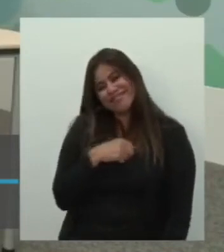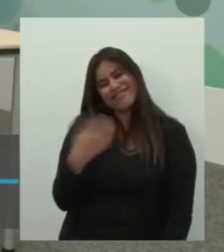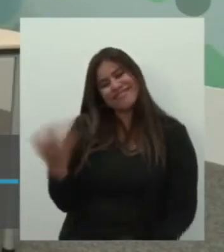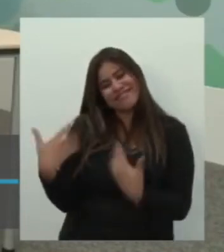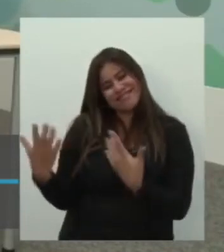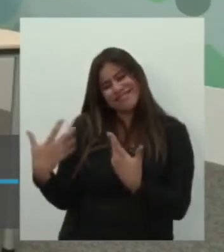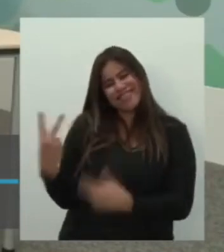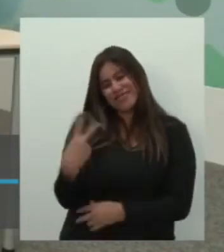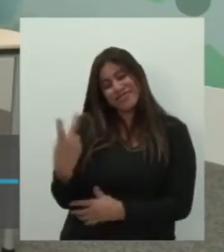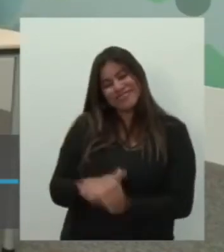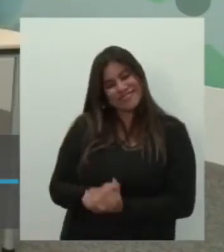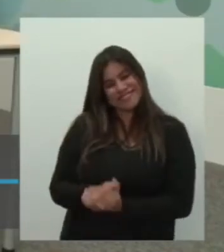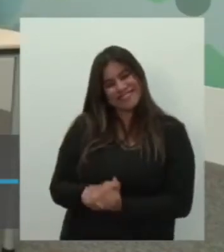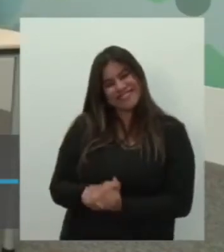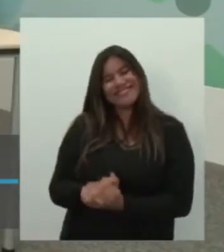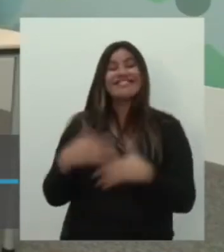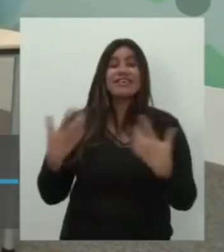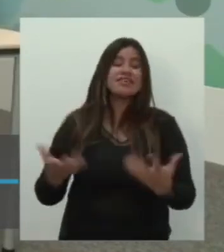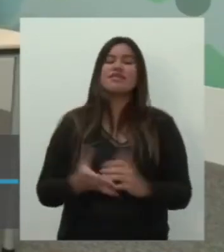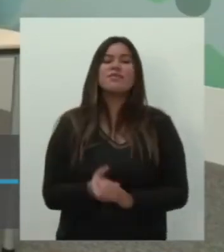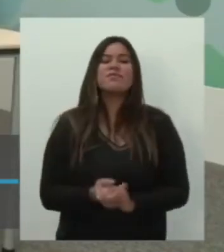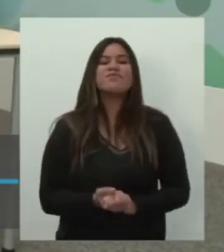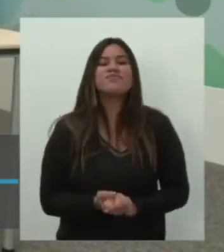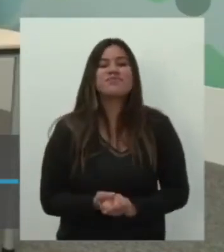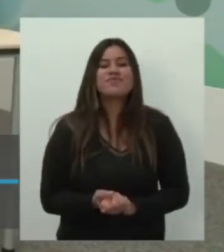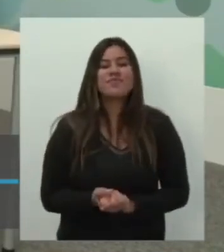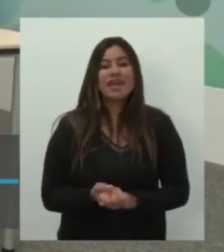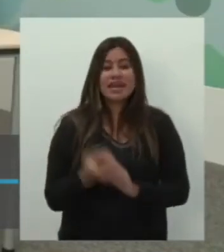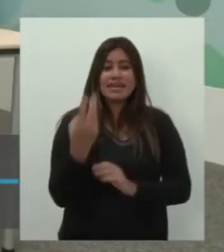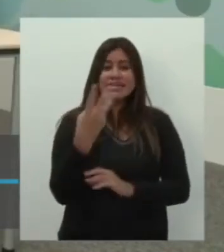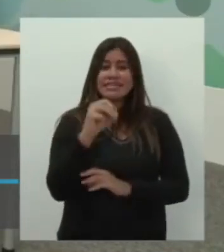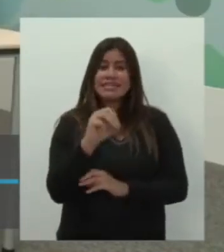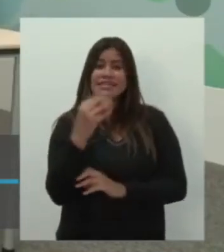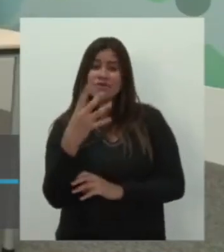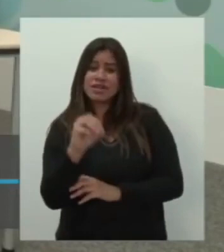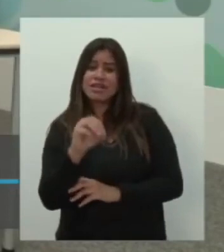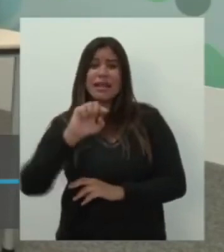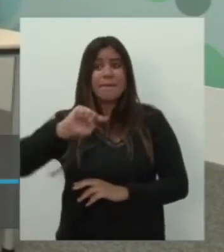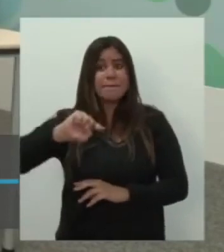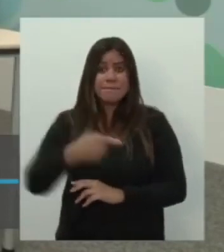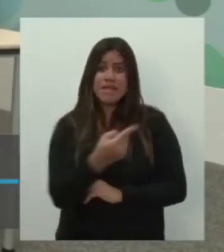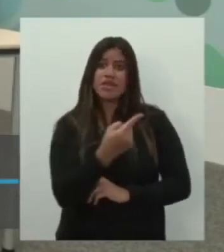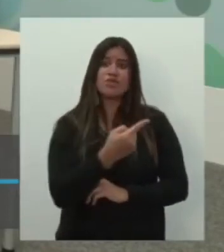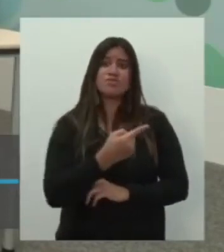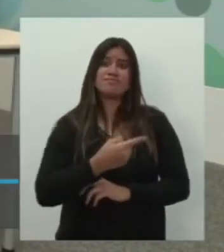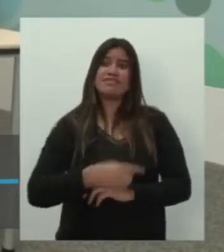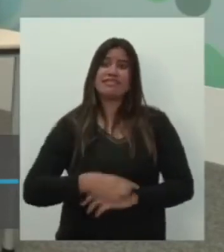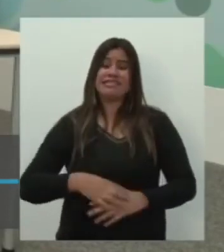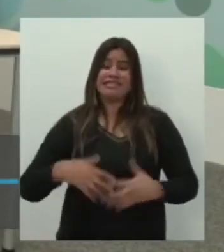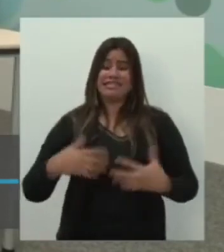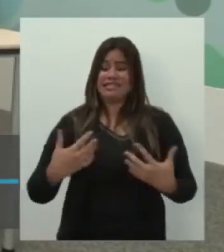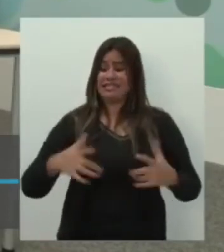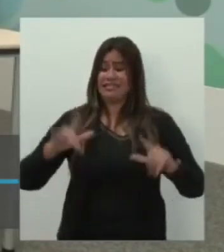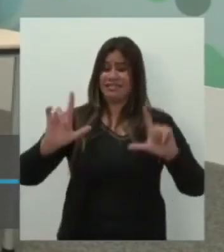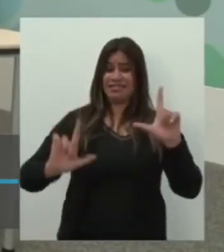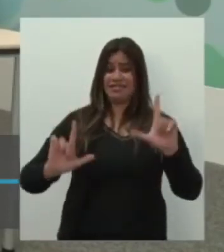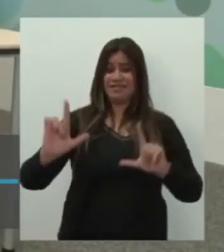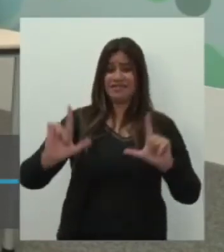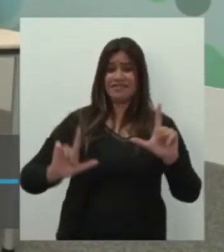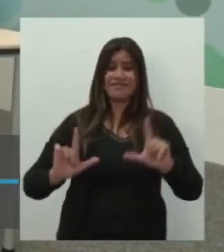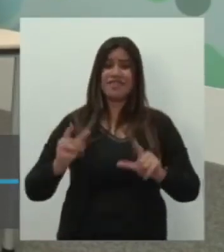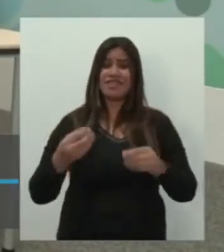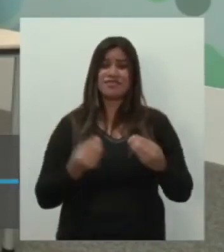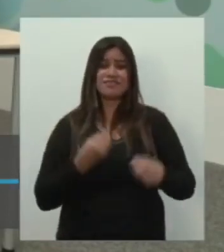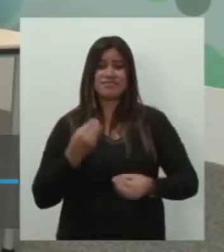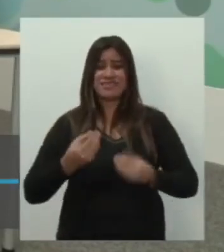entre nós dois aqui, mas tem muitos alunos. Tem o quê? Tem 20, 30, 40 mil alunos, fora as outras mídias, televisão. Não, que solidão